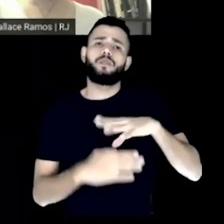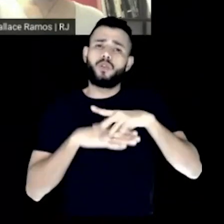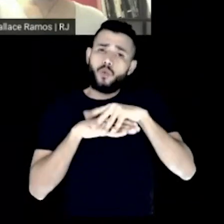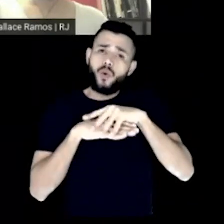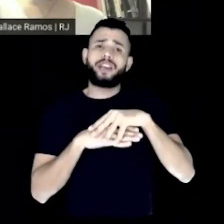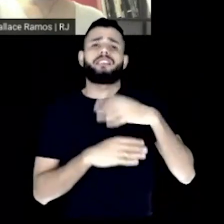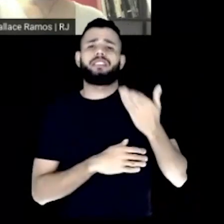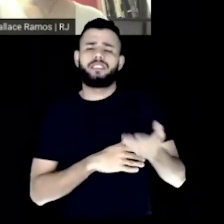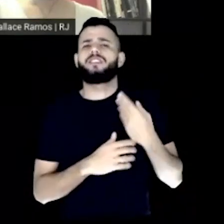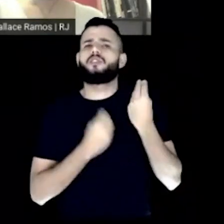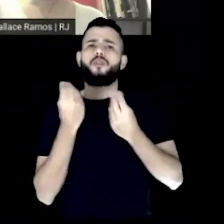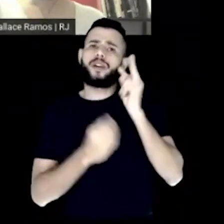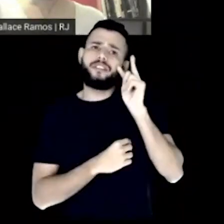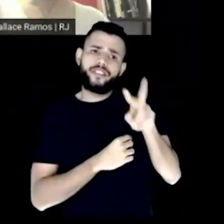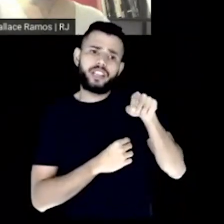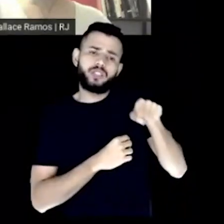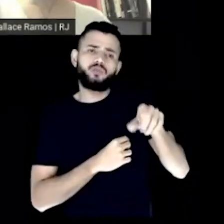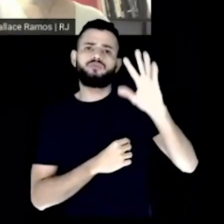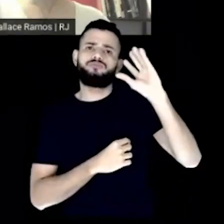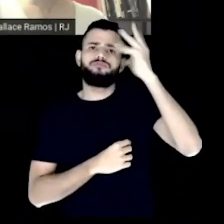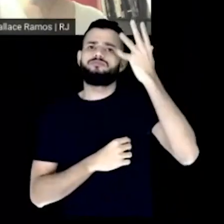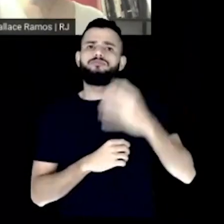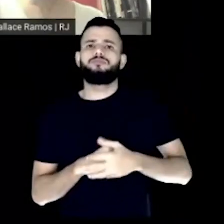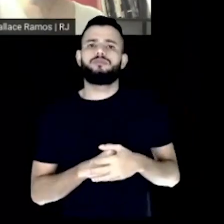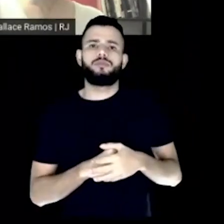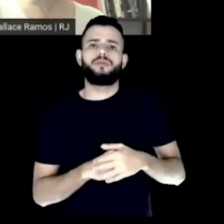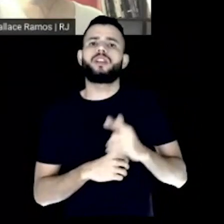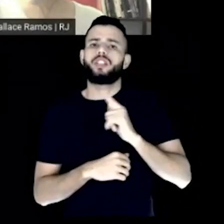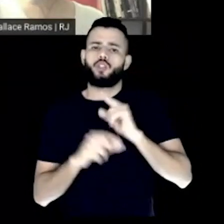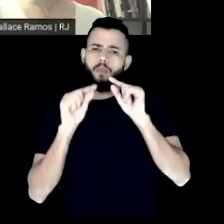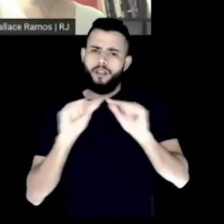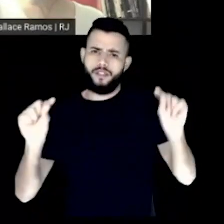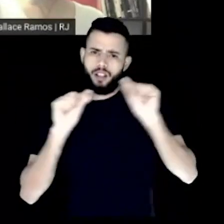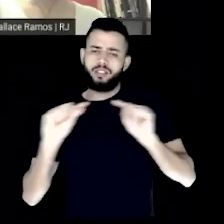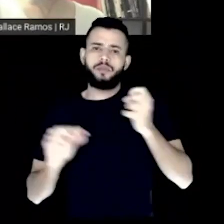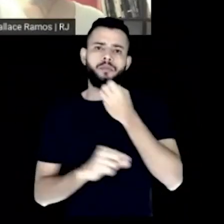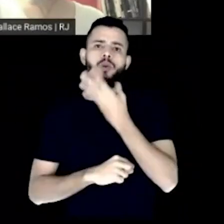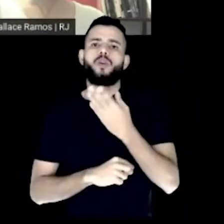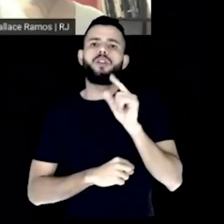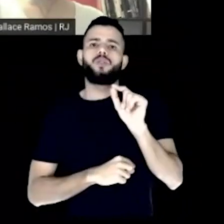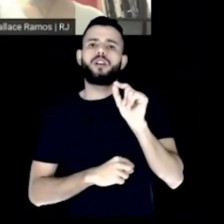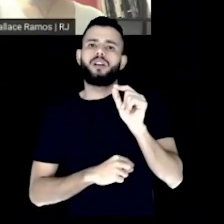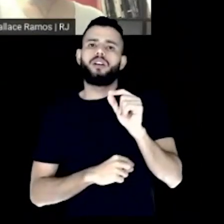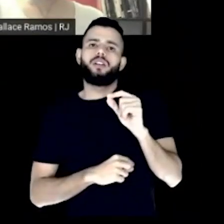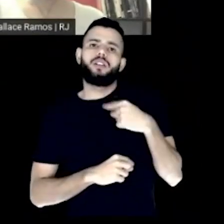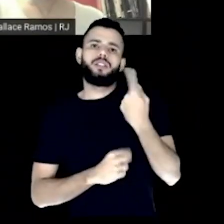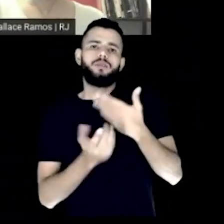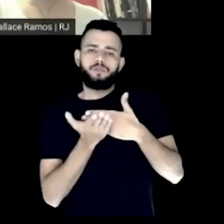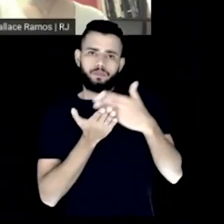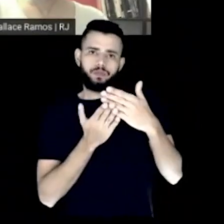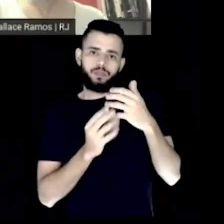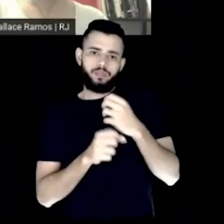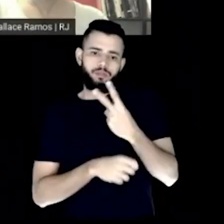mas é uma doença fatal e não sei o quê, como é que é ver isso se refletindo? E aí o Samir tinha uma frase muito boa, que era que a